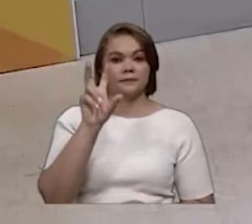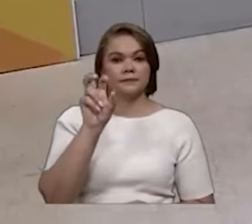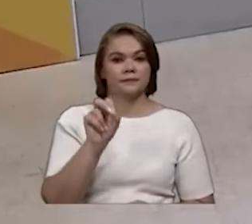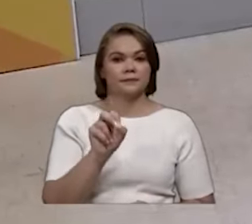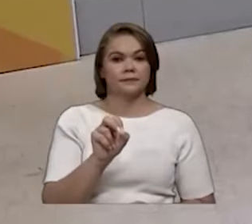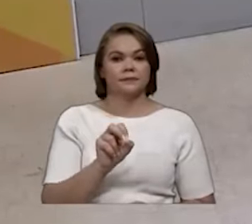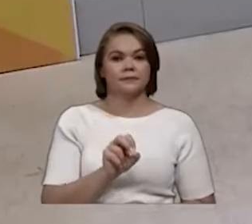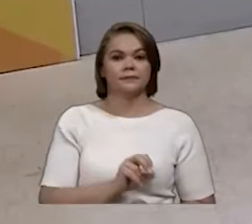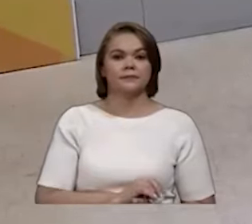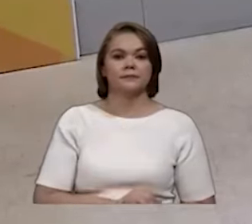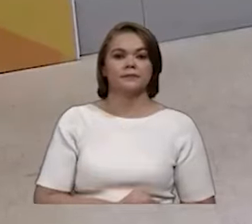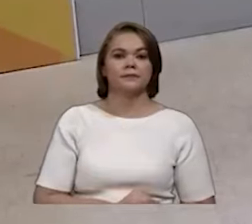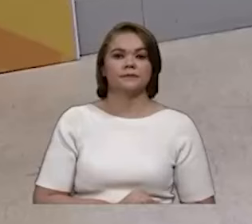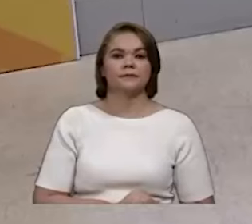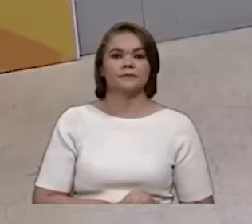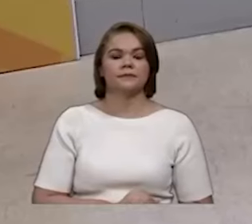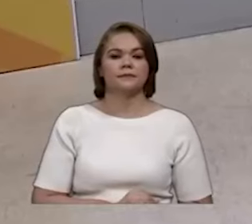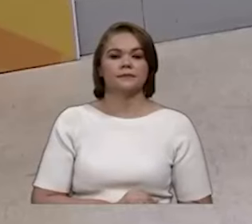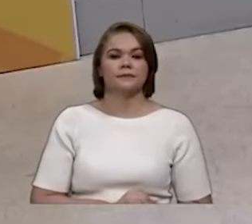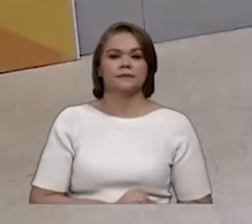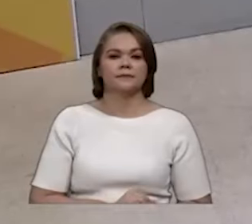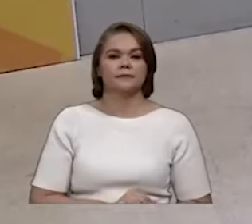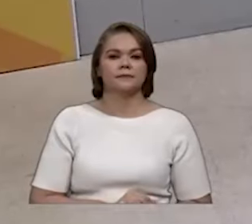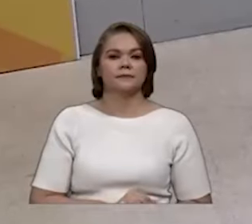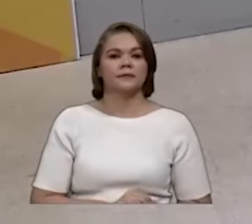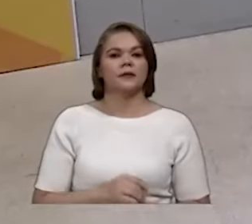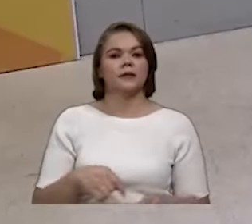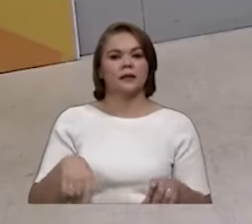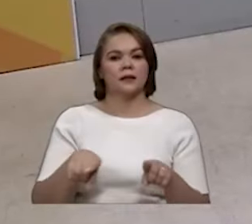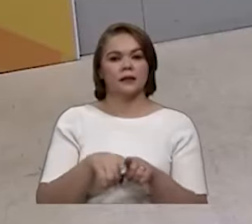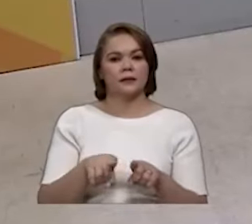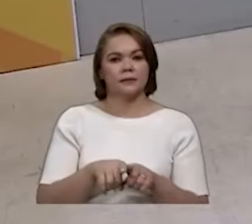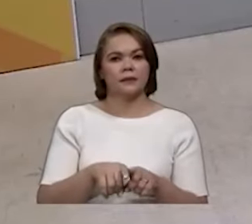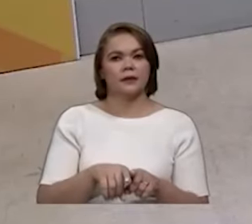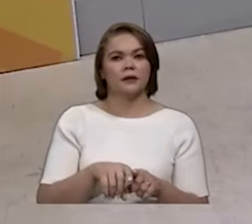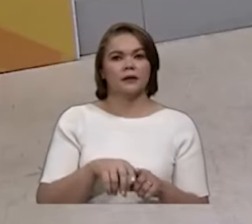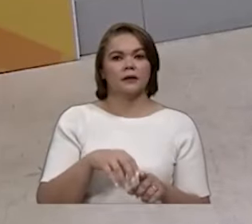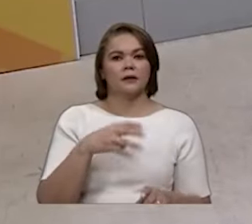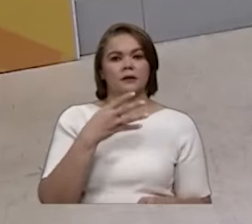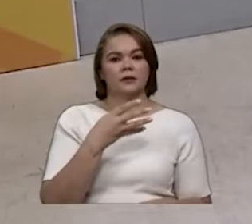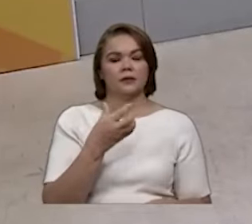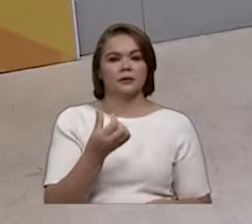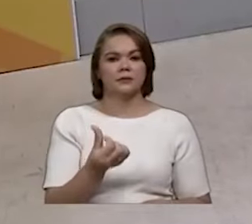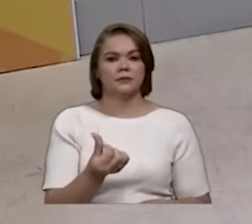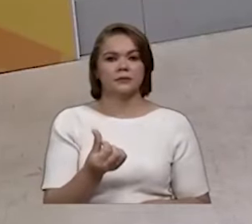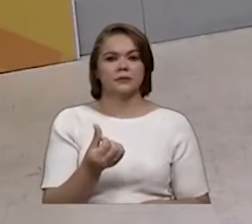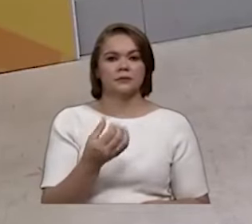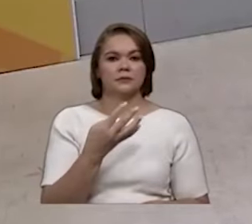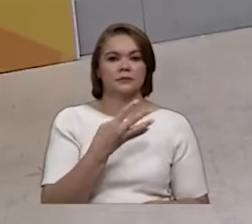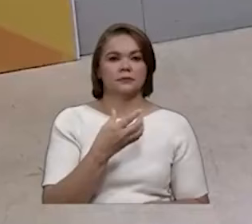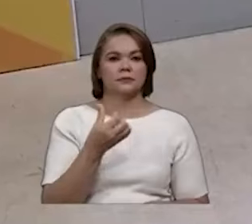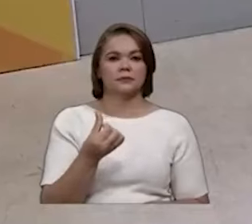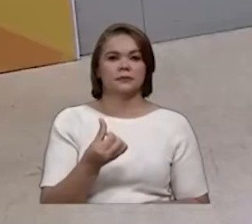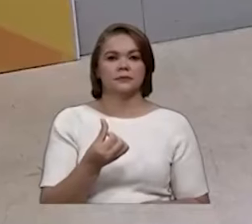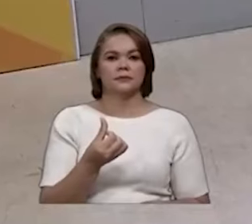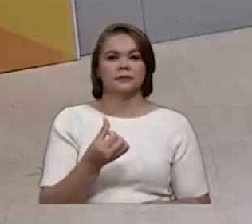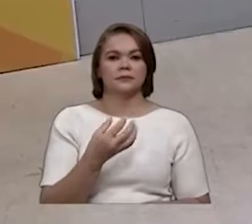50. Marque 50. Sobe também a bolinha de número 46.